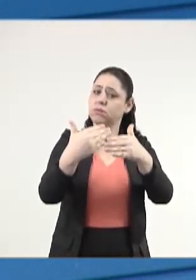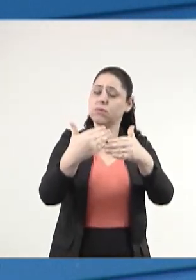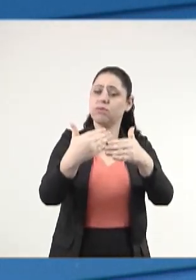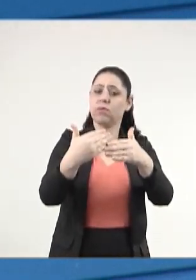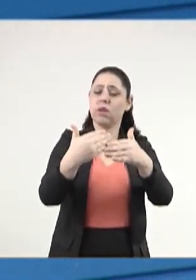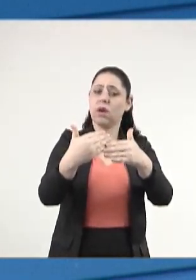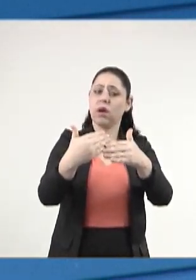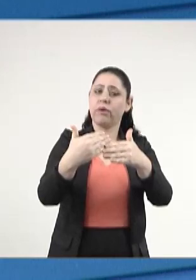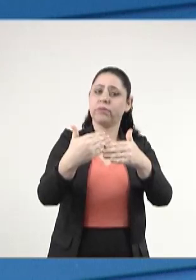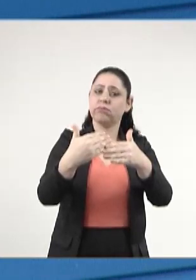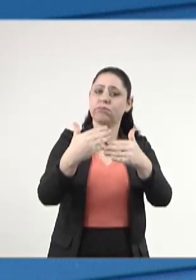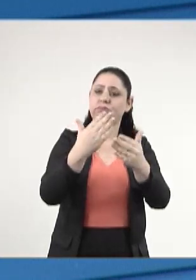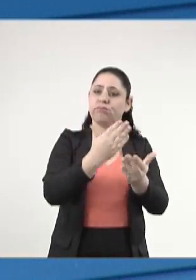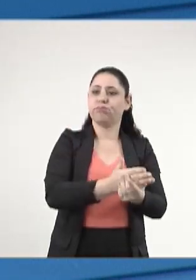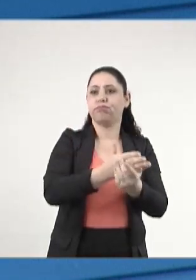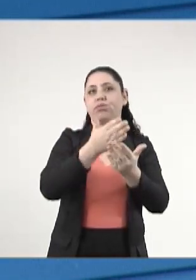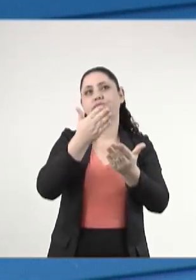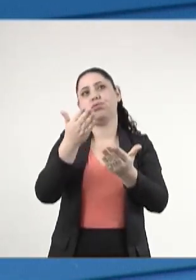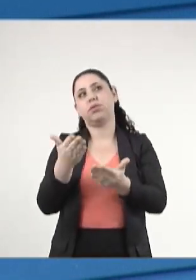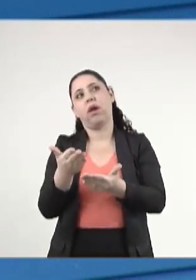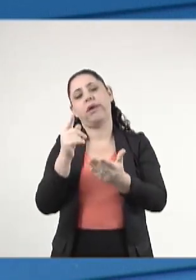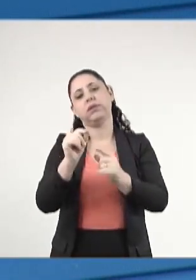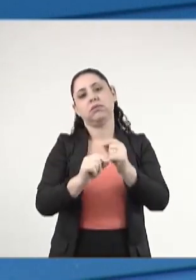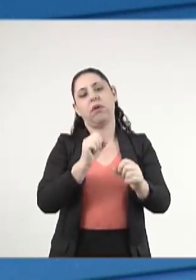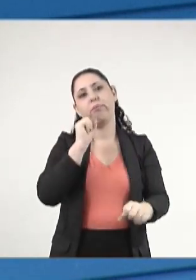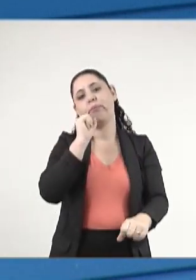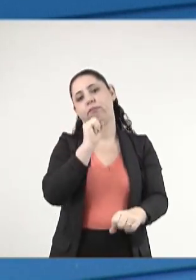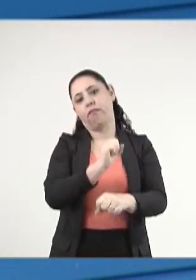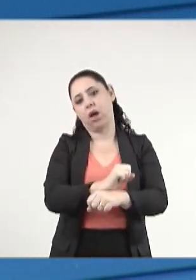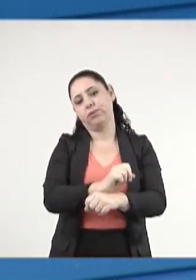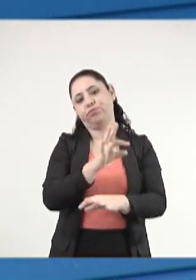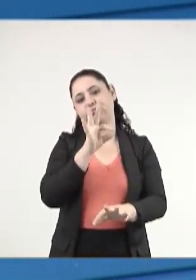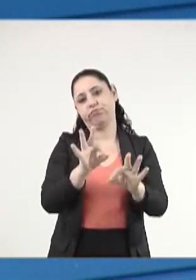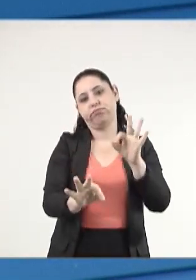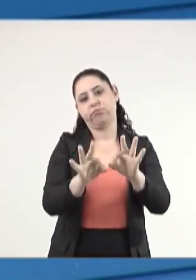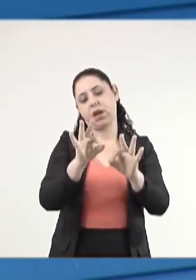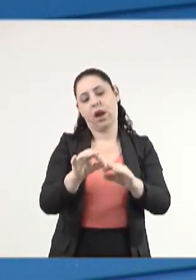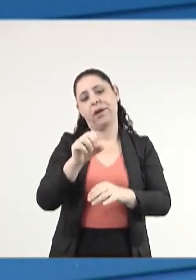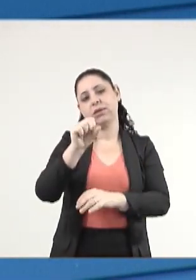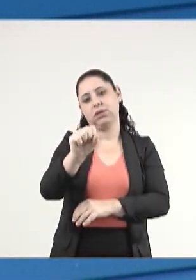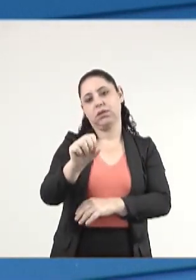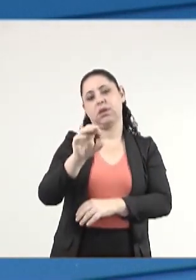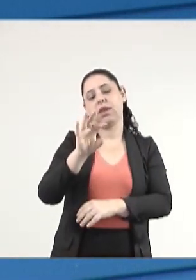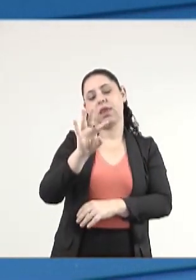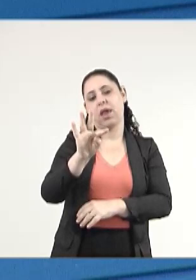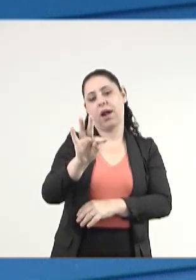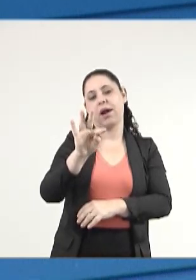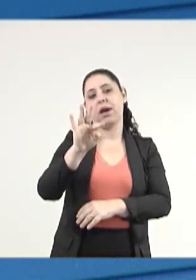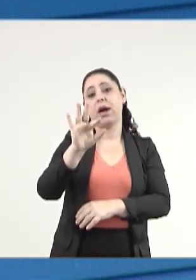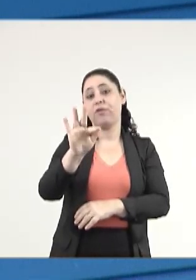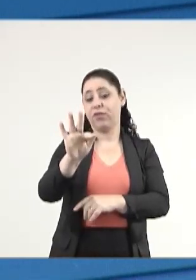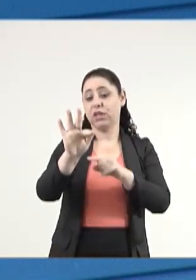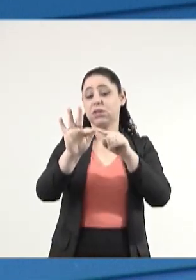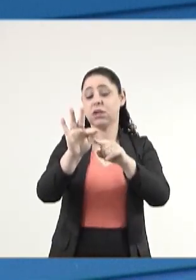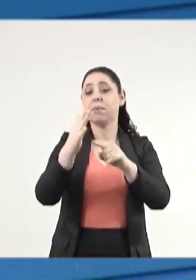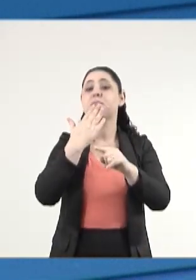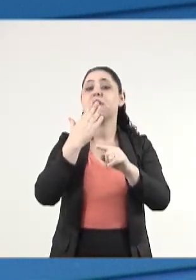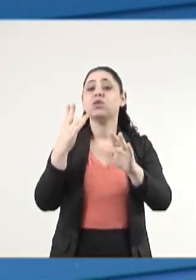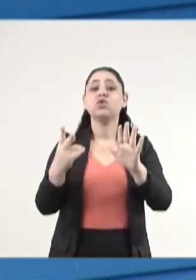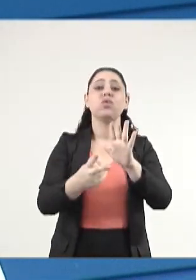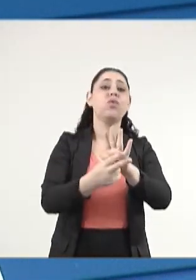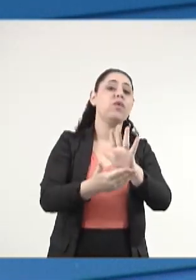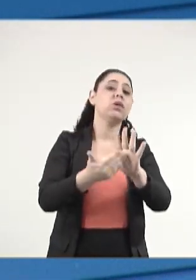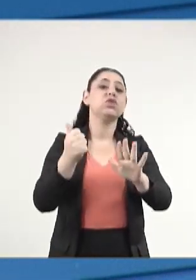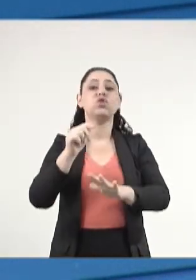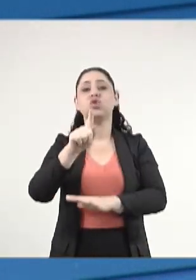o processo, pelo que eu tenho conhecimento, está parado no Supremo Tribunal Federal, pedido de vista do